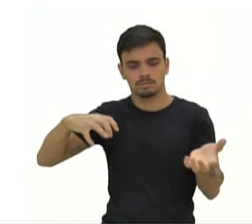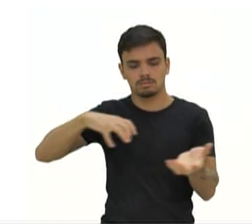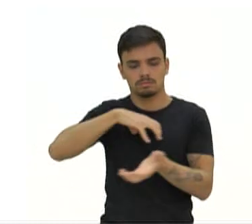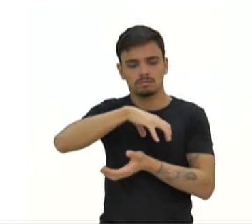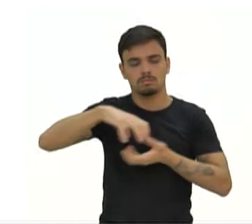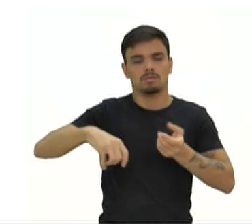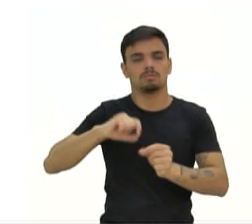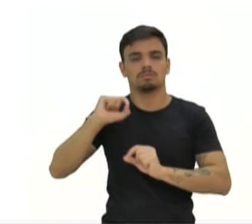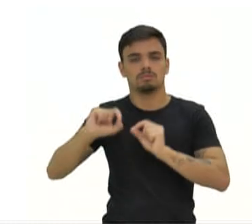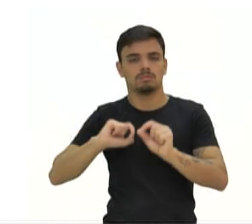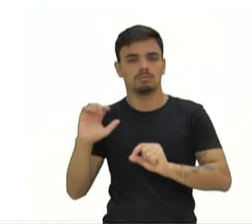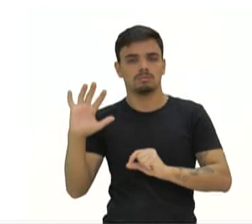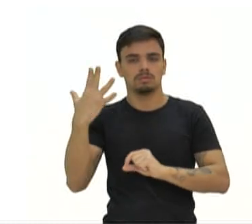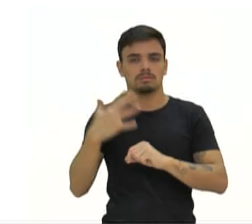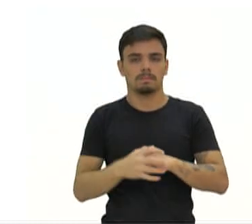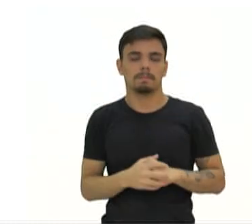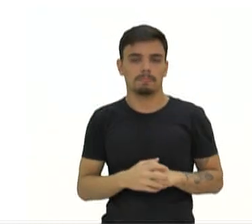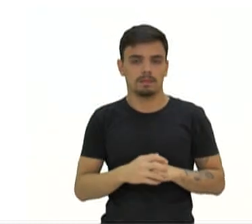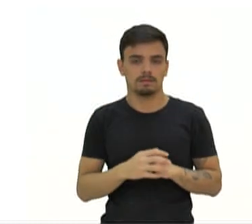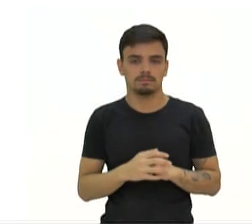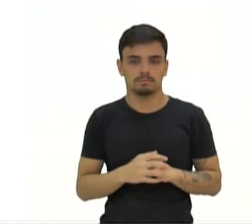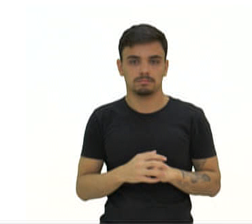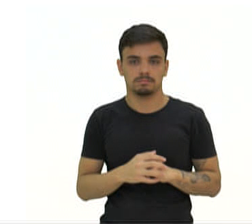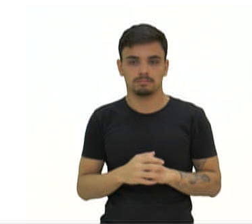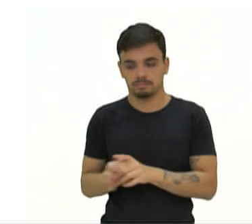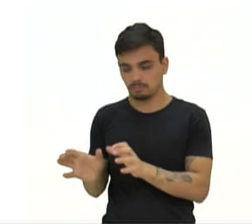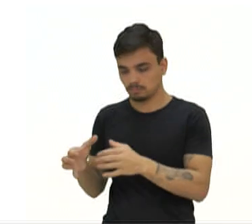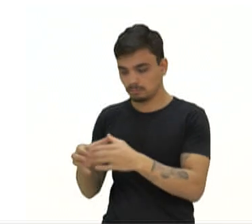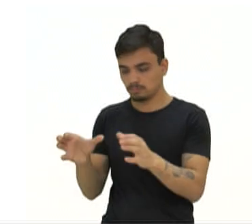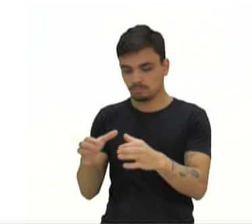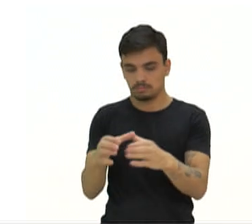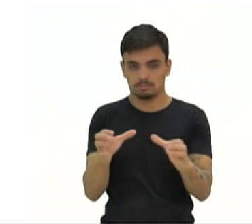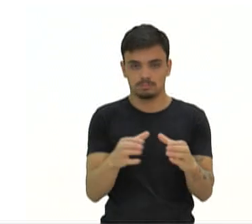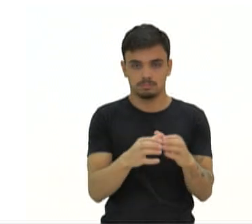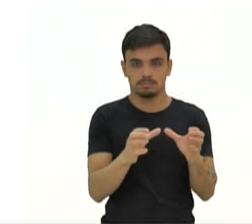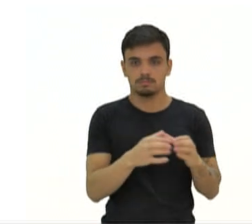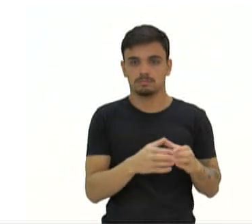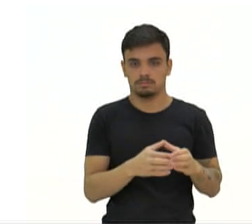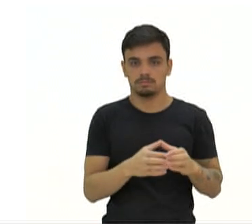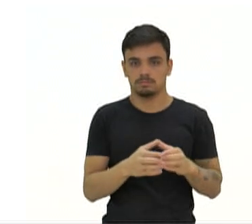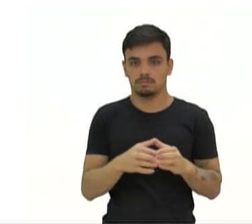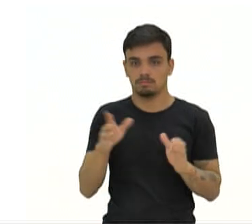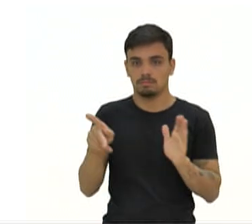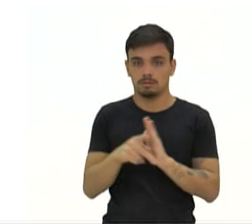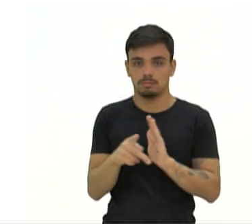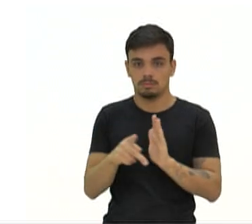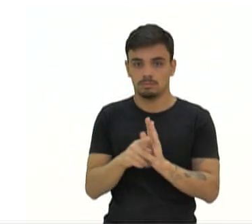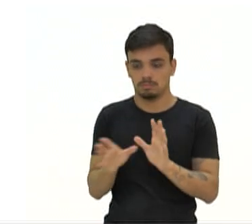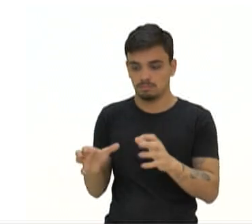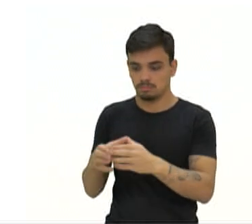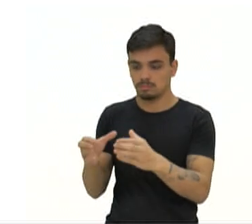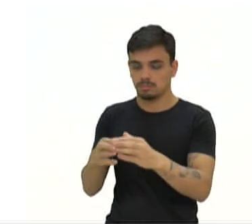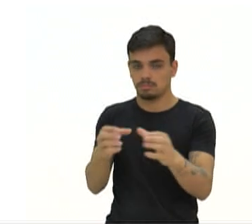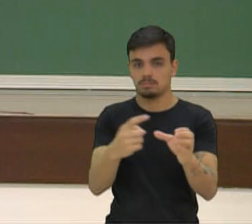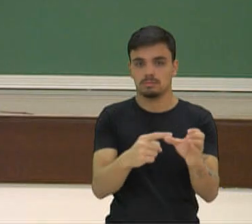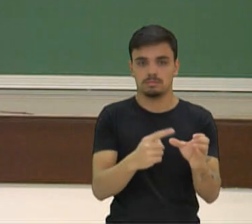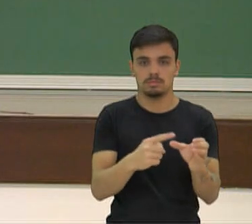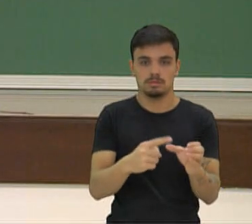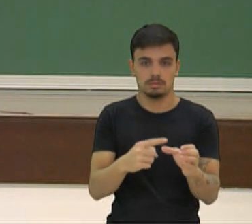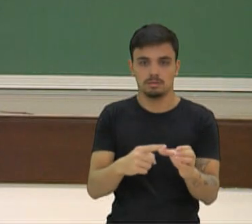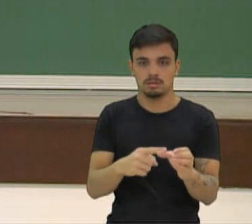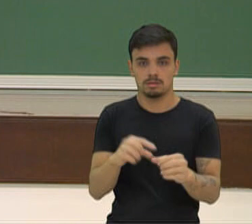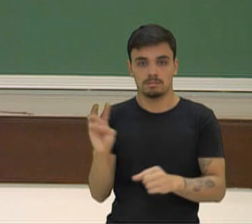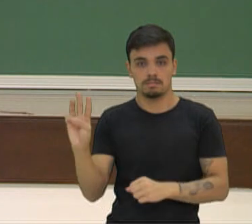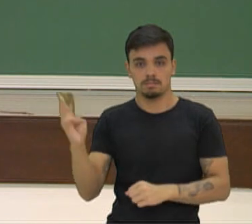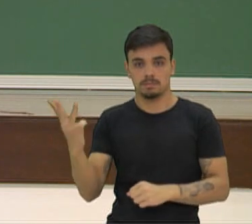que acontecia? A província, tá? Estou falando aqui do Maranhão, tá? A província do Maranhão